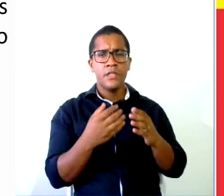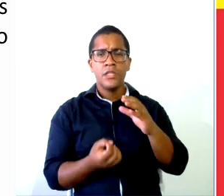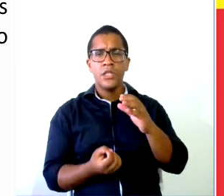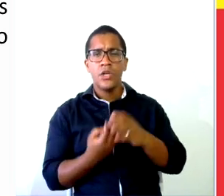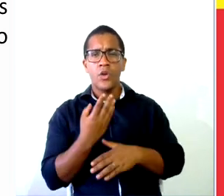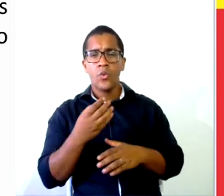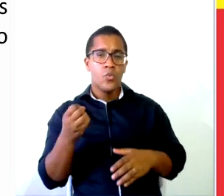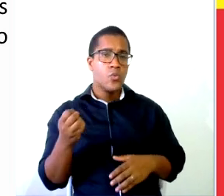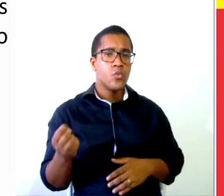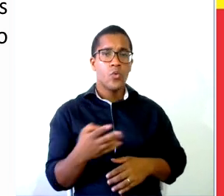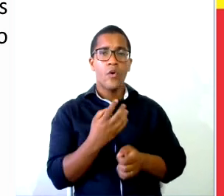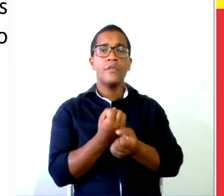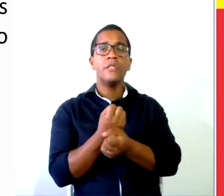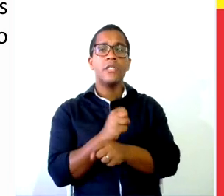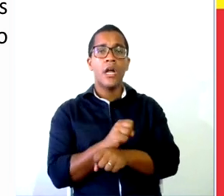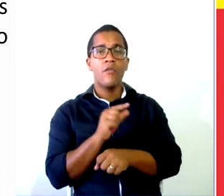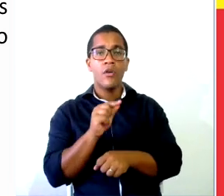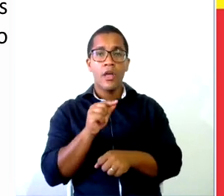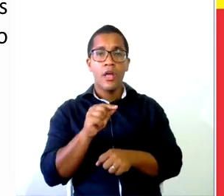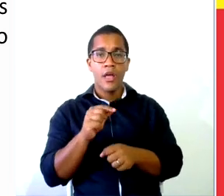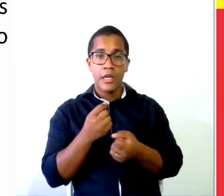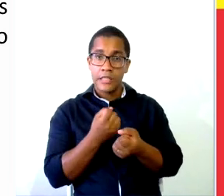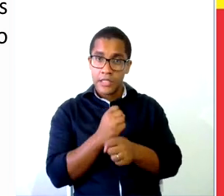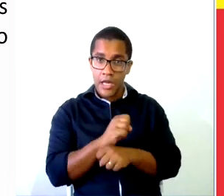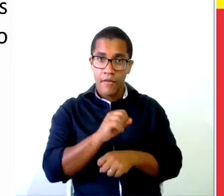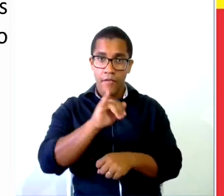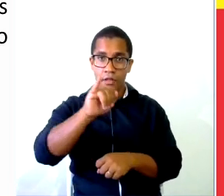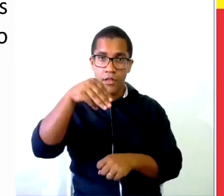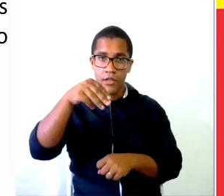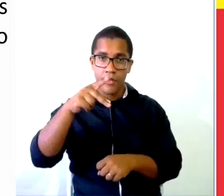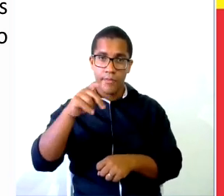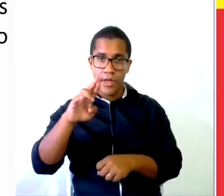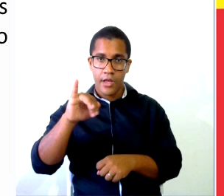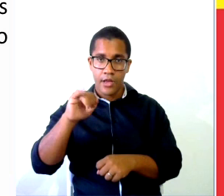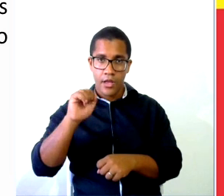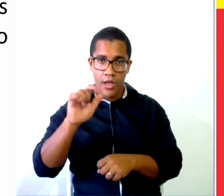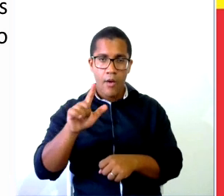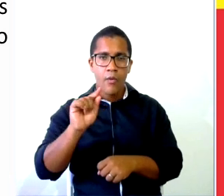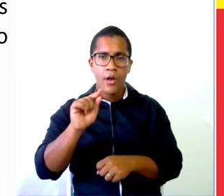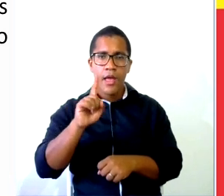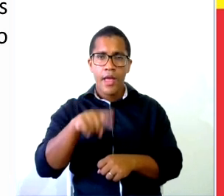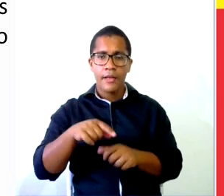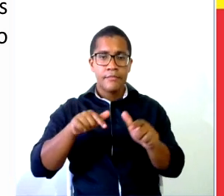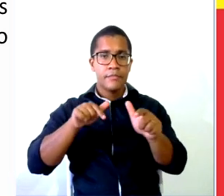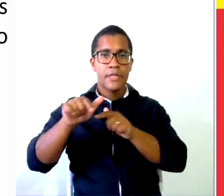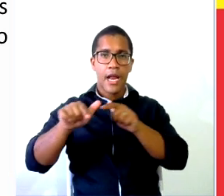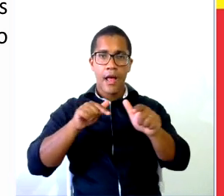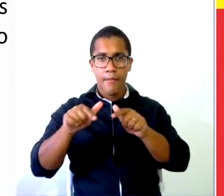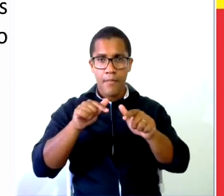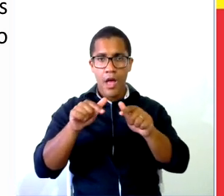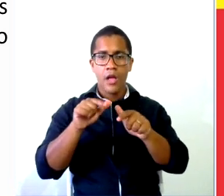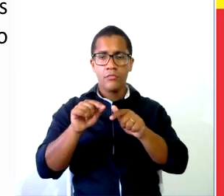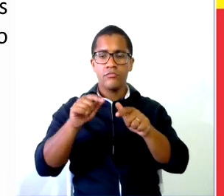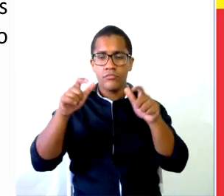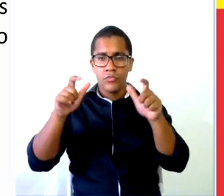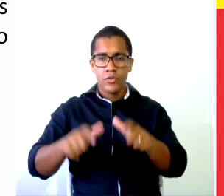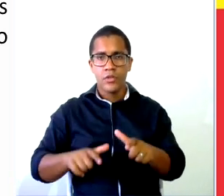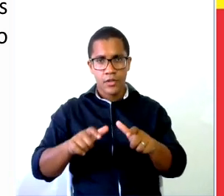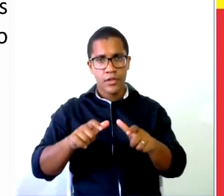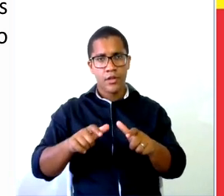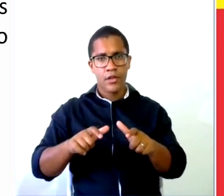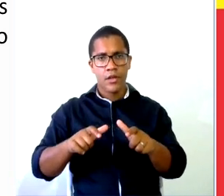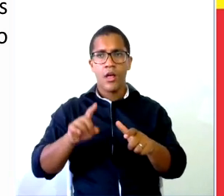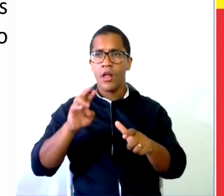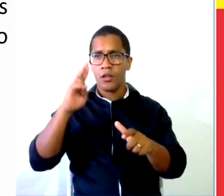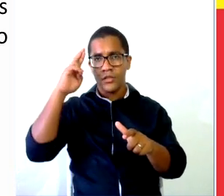Distingue-se uma nova categoria de escravos. Os escravos imperiais, propriedades do imperador, trabalhavam as suas